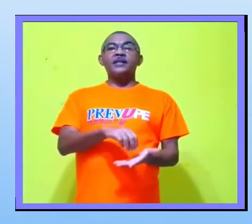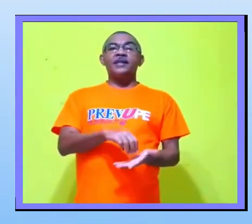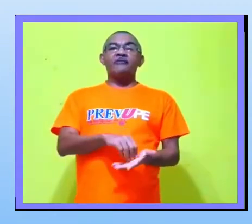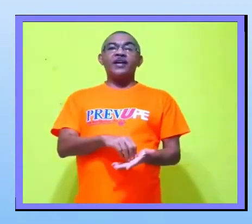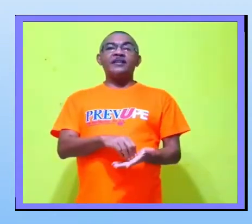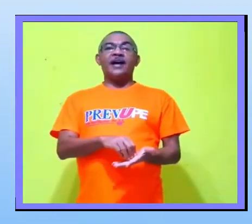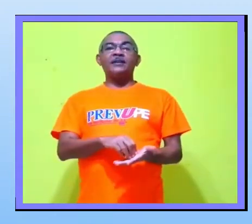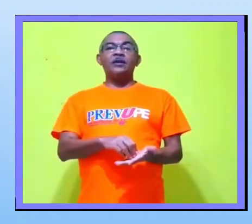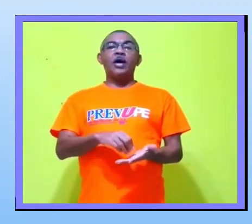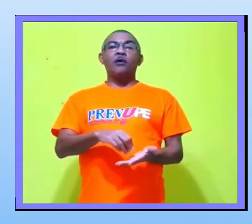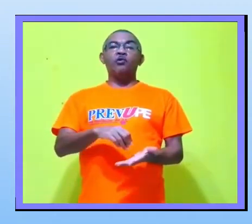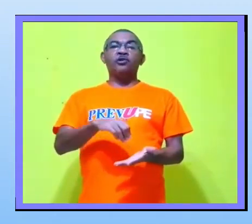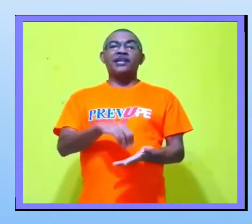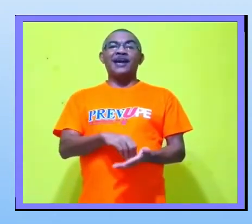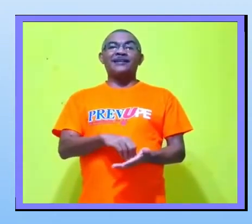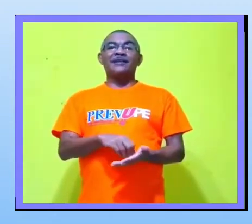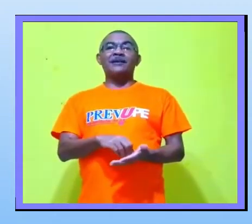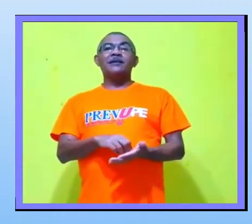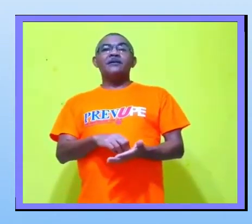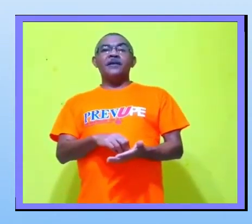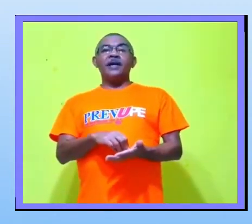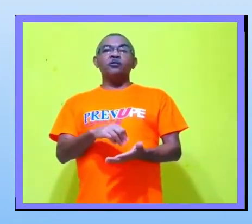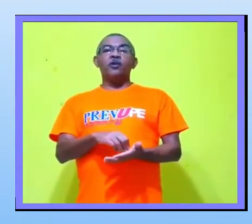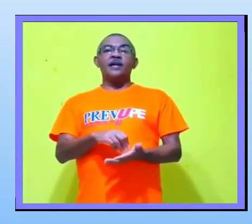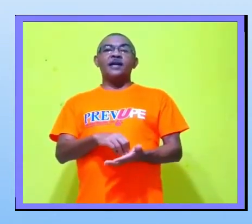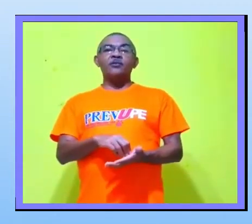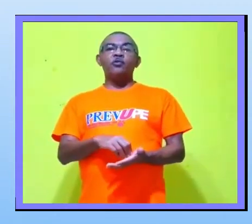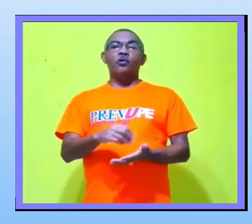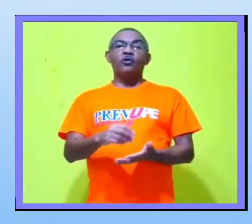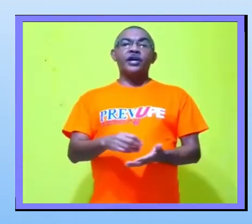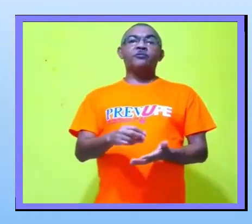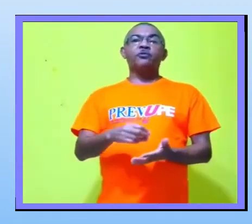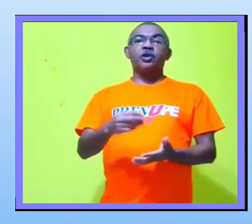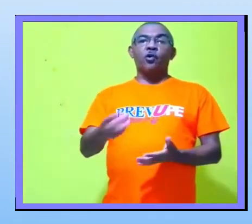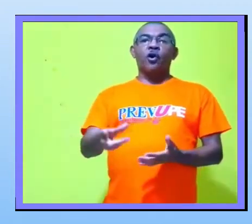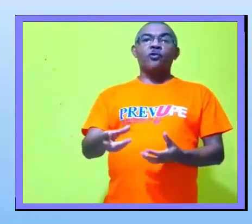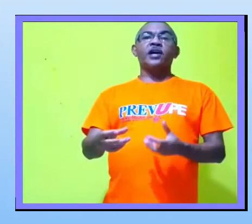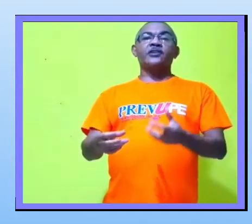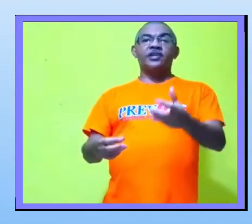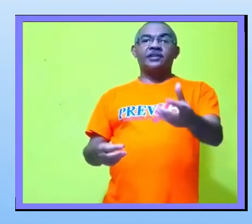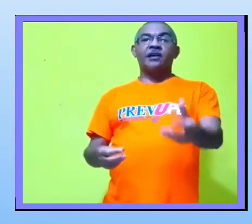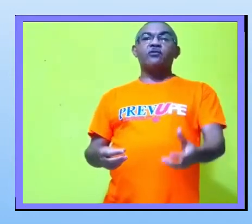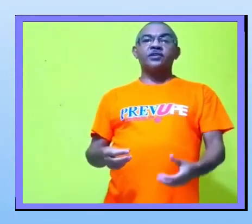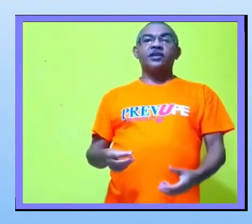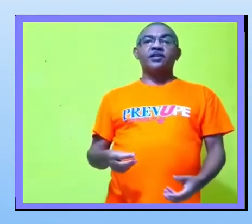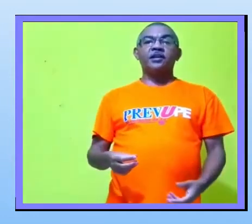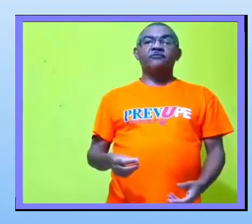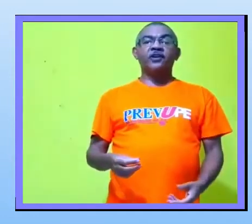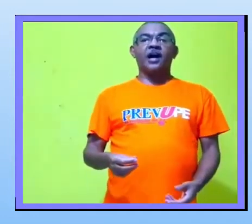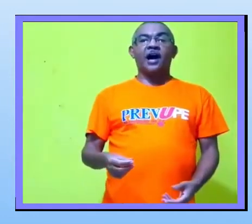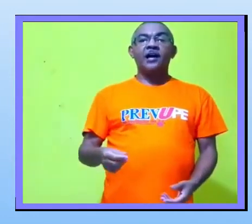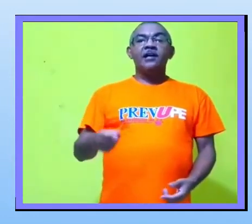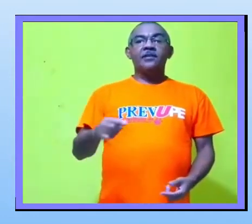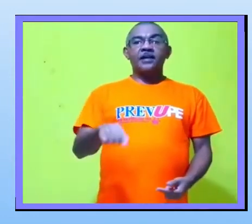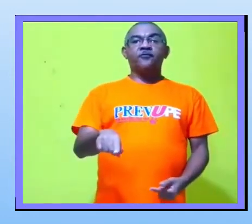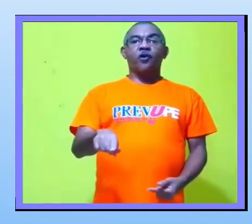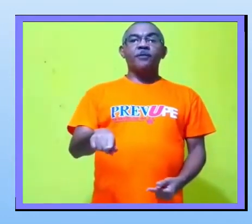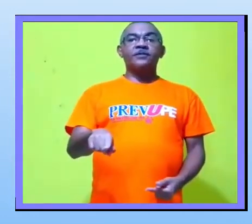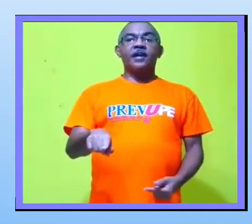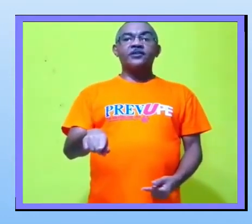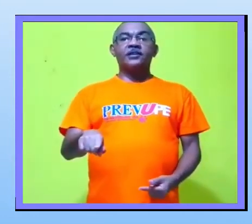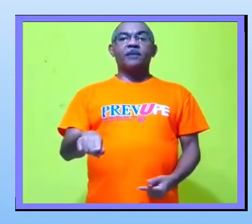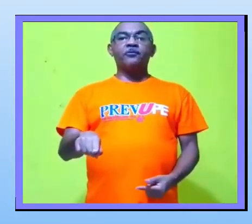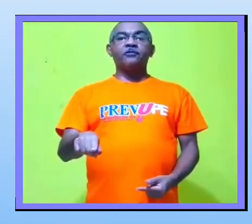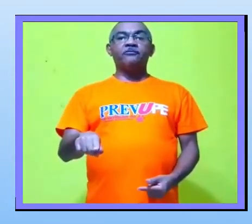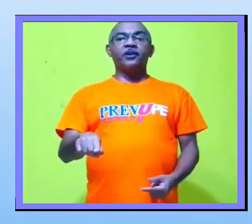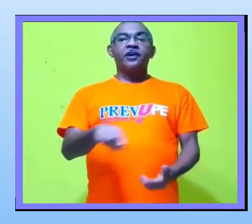temos aí, na verdade, o tetra, né, no caso aí o cloreto de cloro, que a gente está conseguindo identificar nas fórmulas